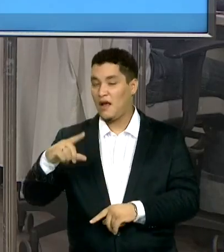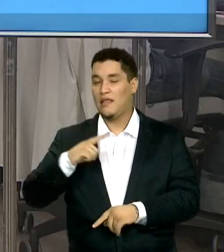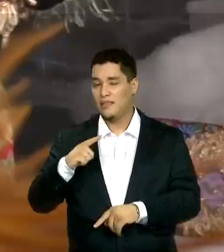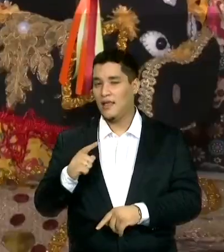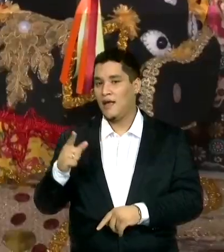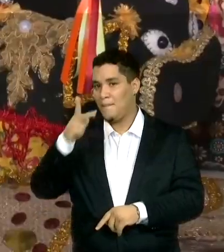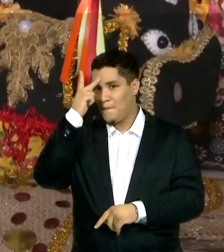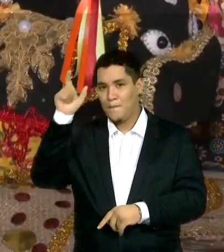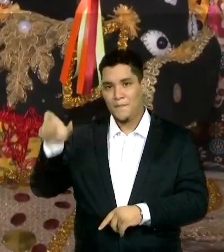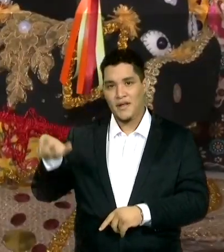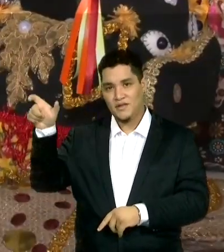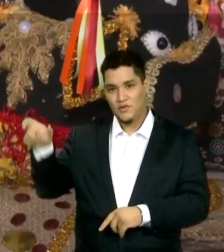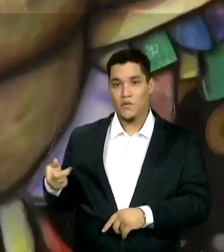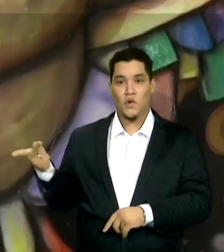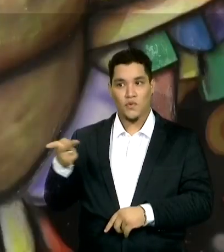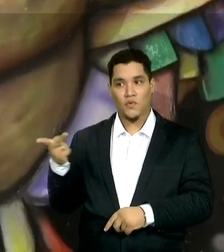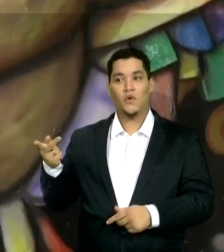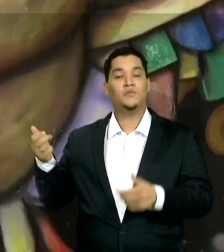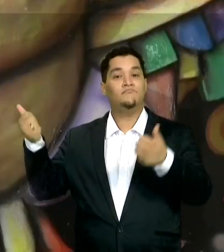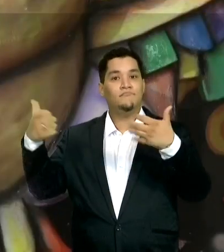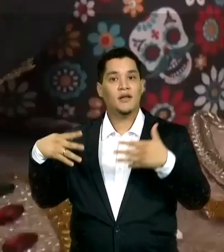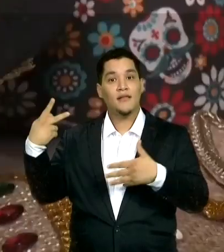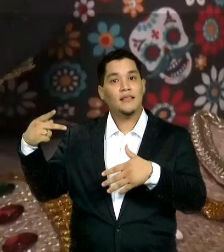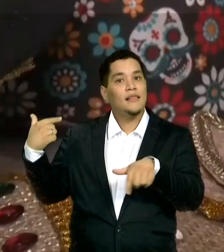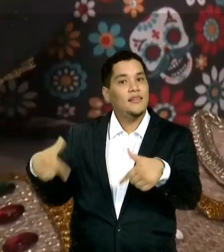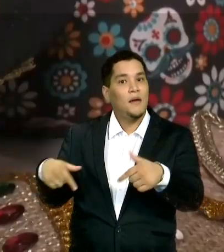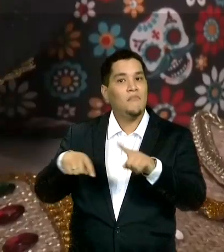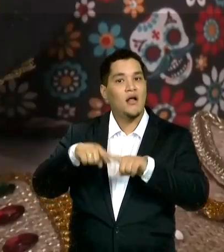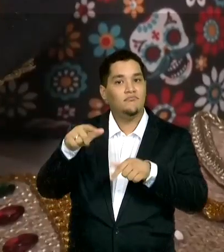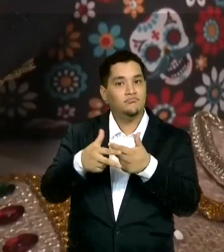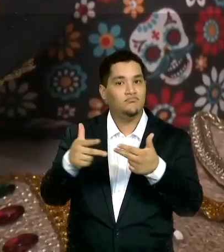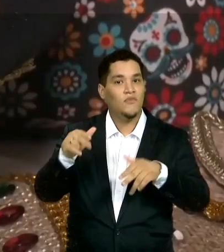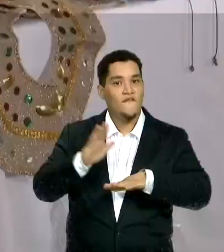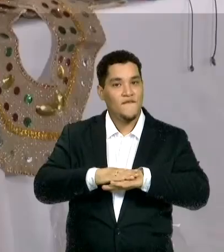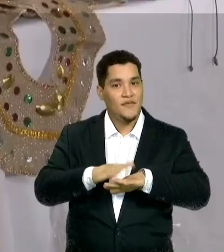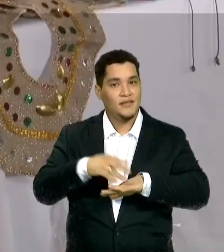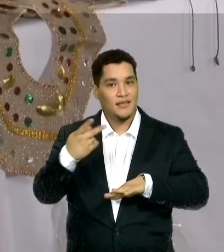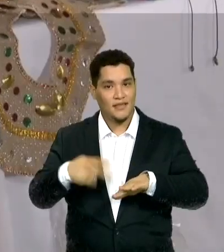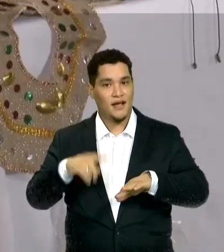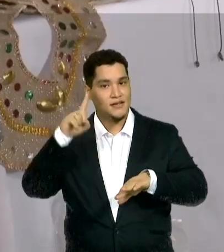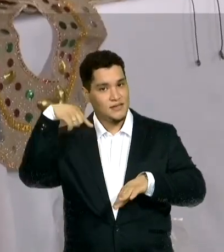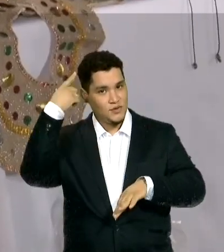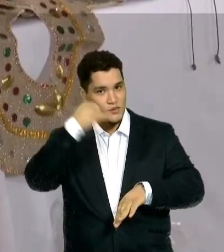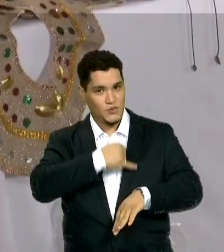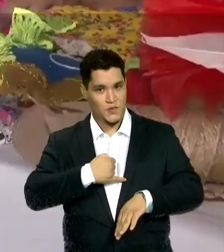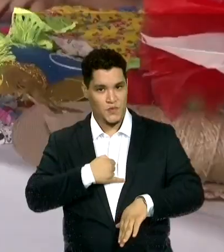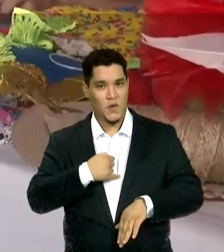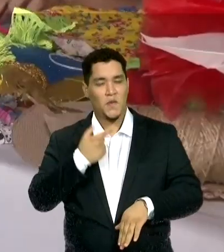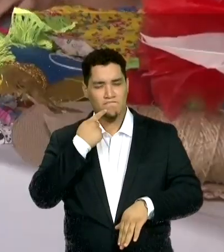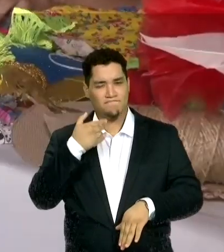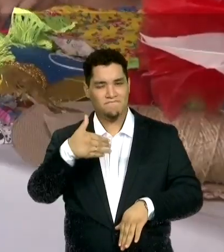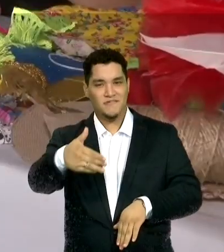de artesãos na confecção de personagens decorativos do nosso São João. A gente volta já.